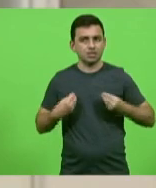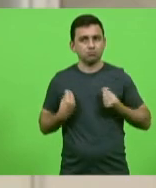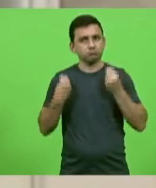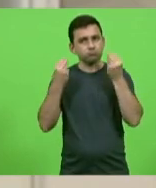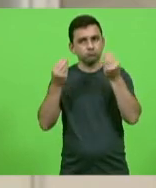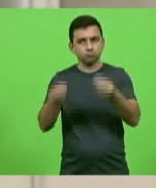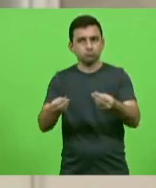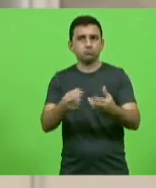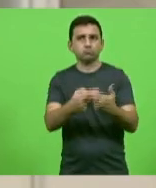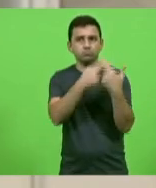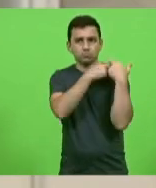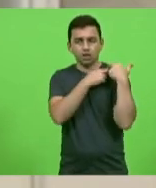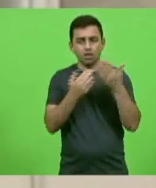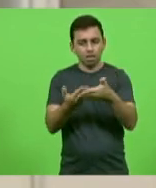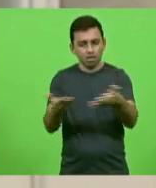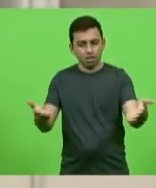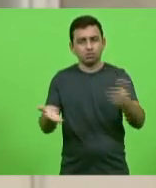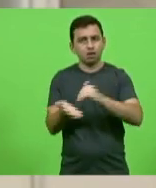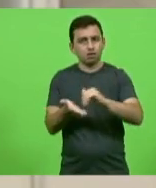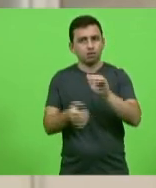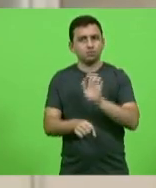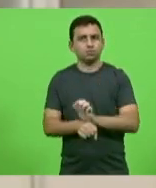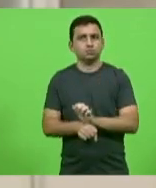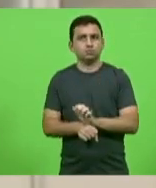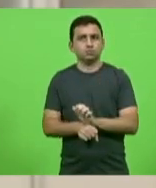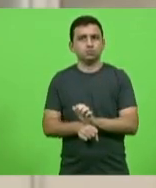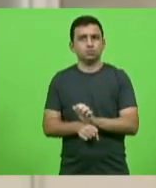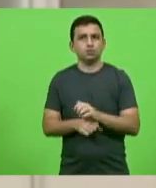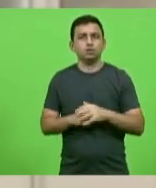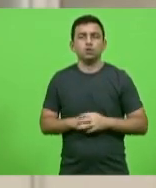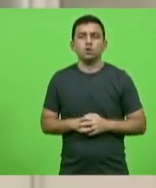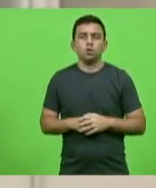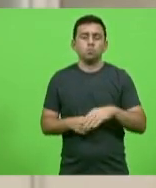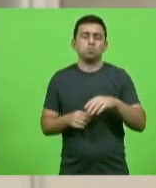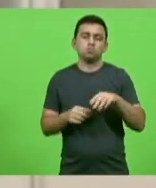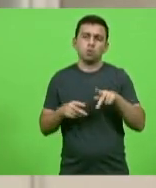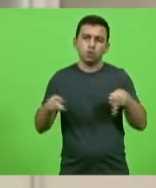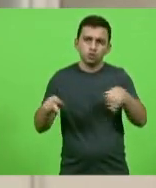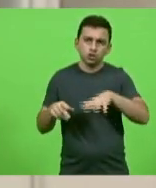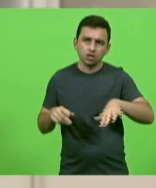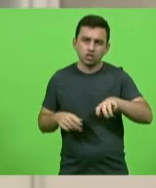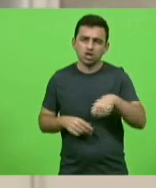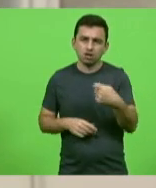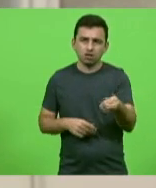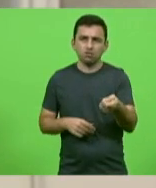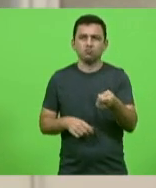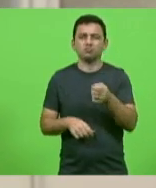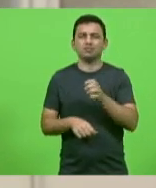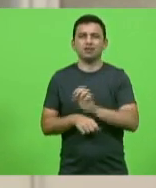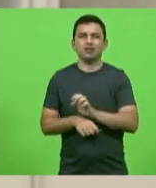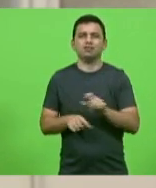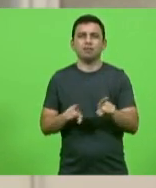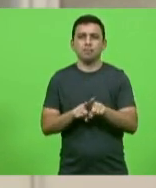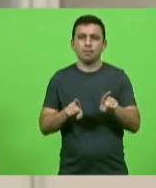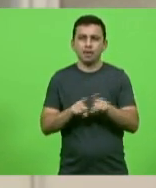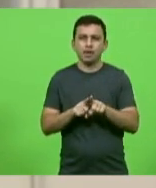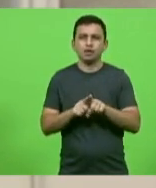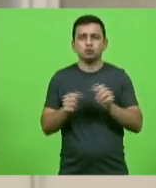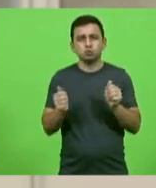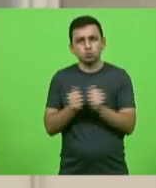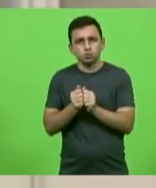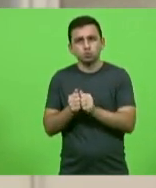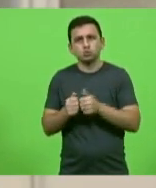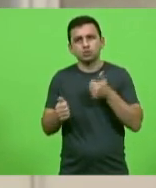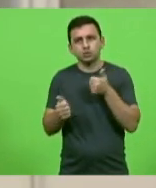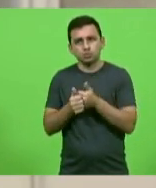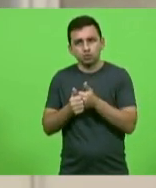de competência aos secretários de estado o procurador-geral do Estado procurador-geral junto ao Tribunal